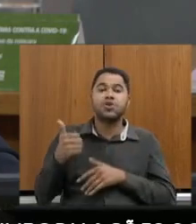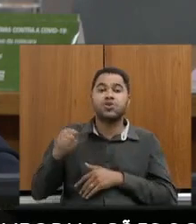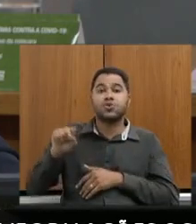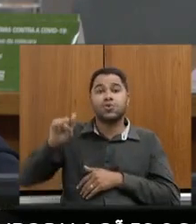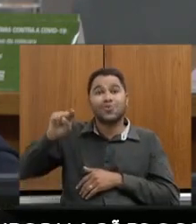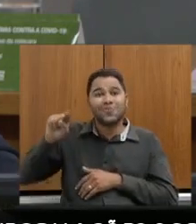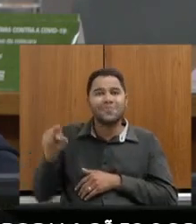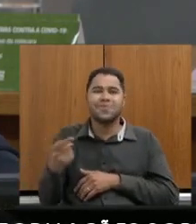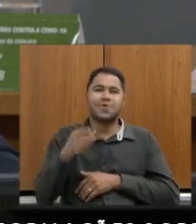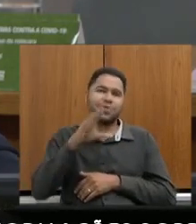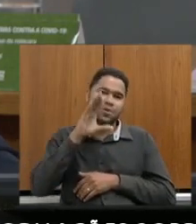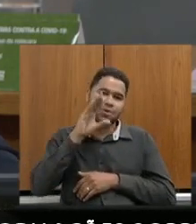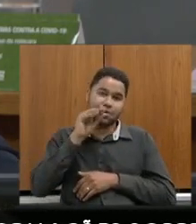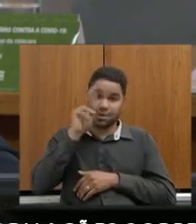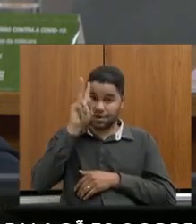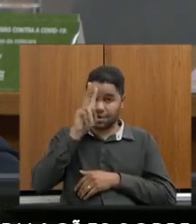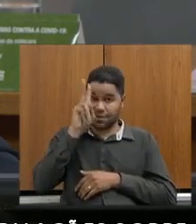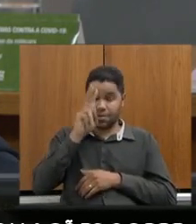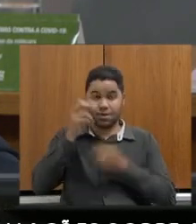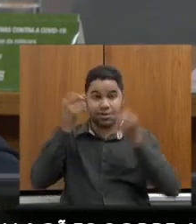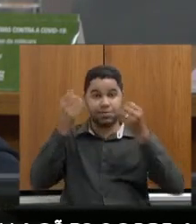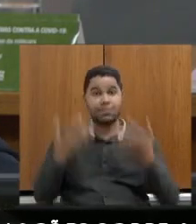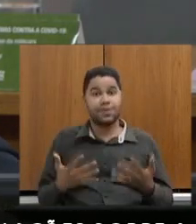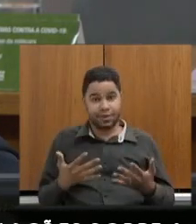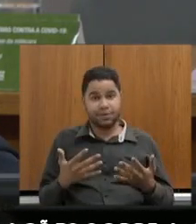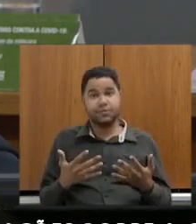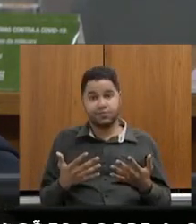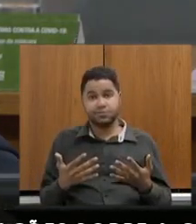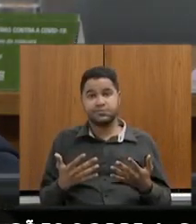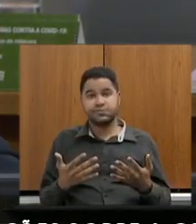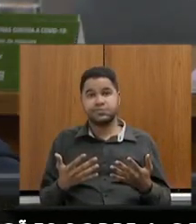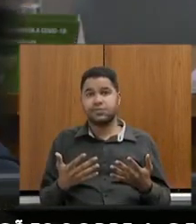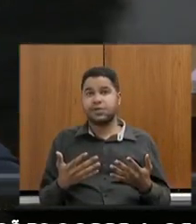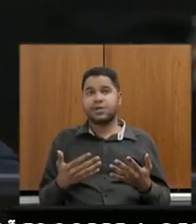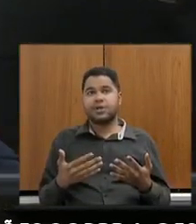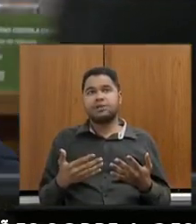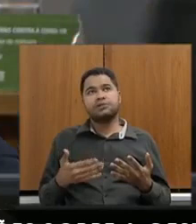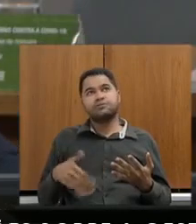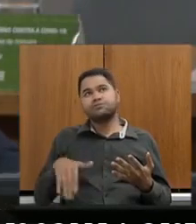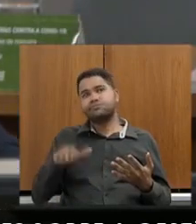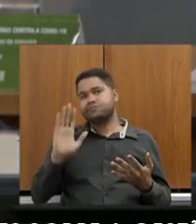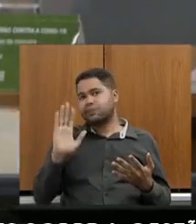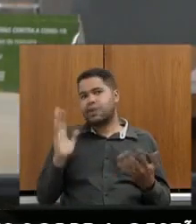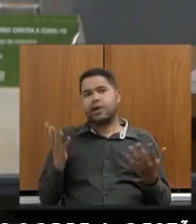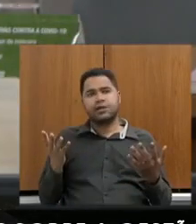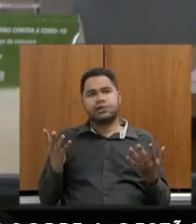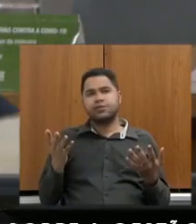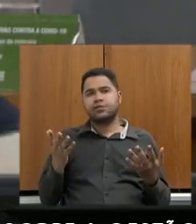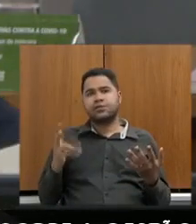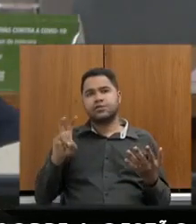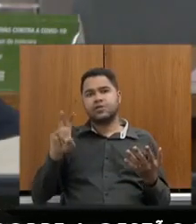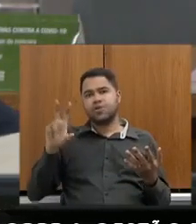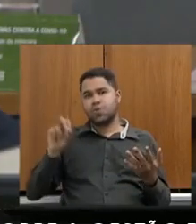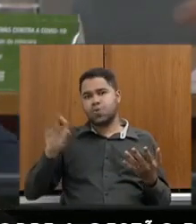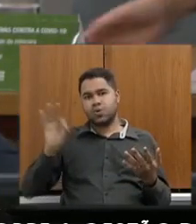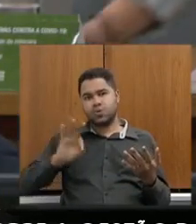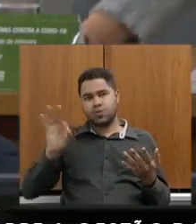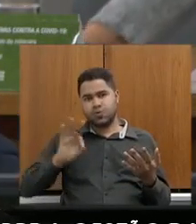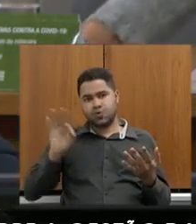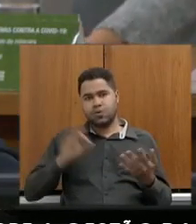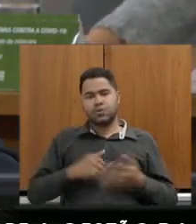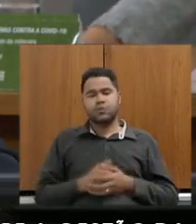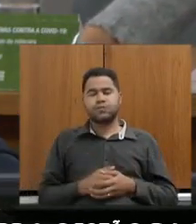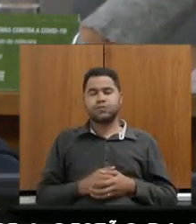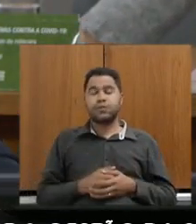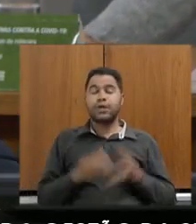18 mil servidores Lembrando que nós estamos falando aqui de mais né Muito mais de cinquenta por cento do total